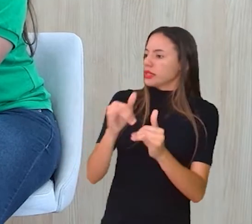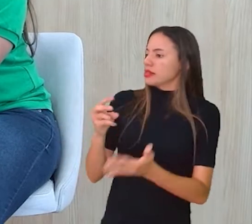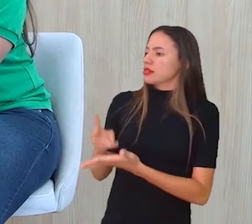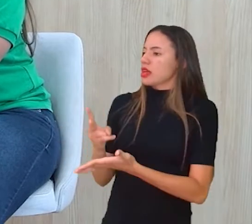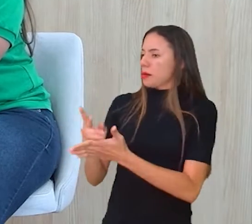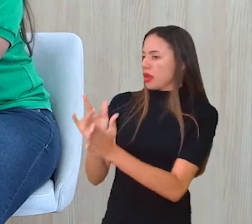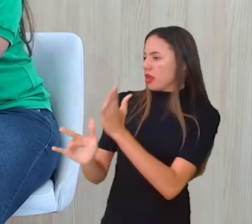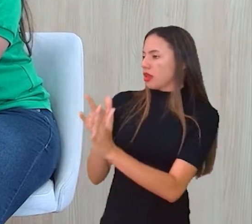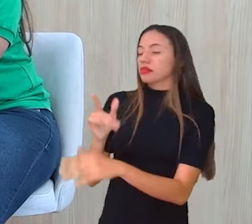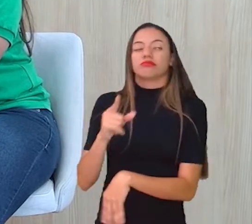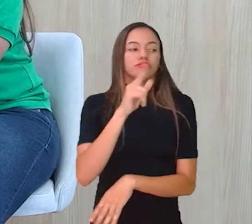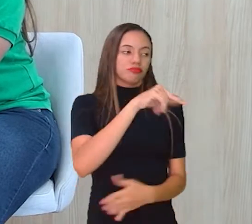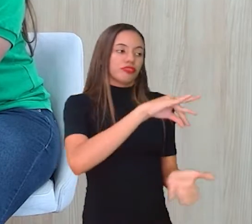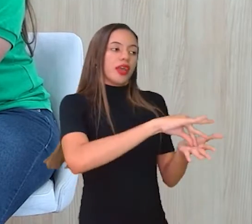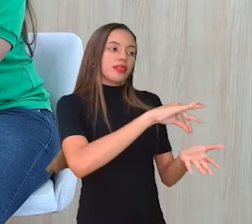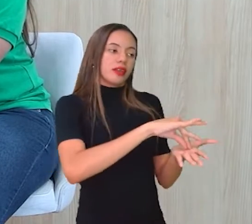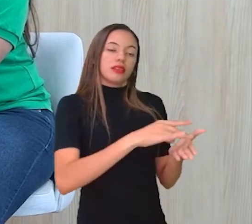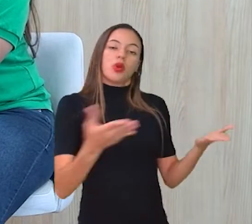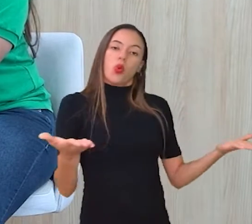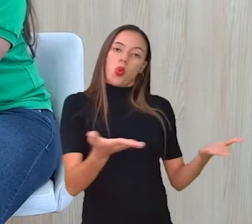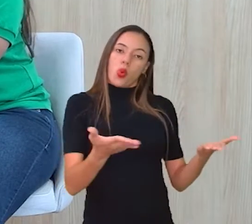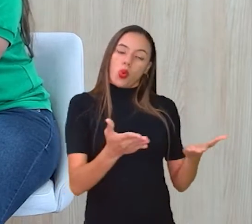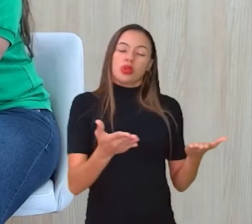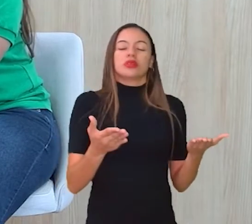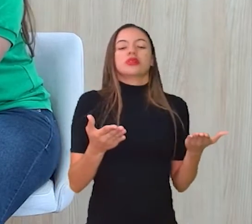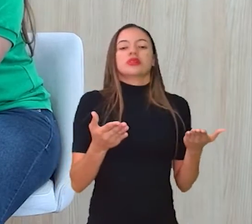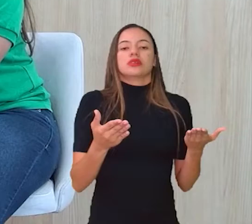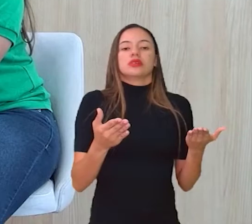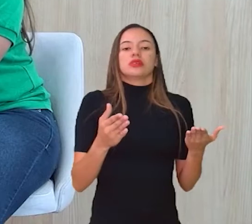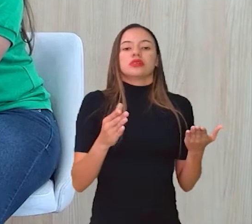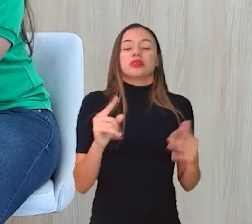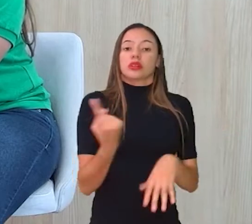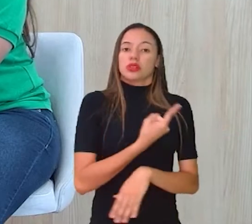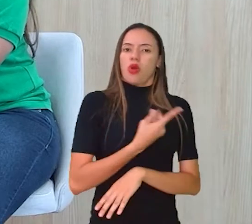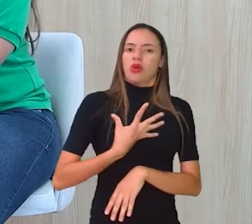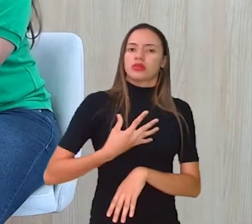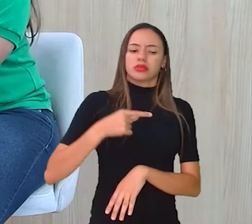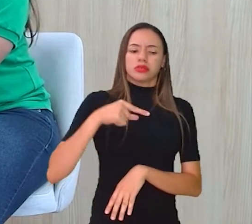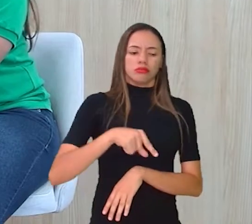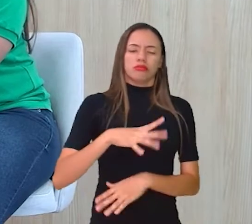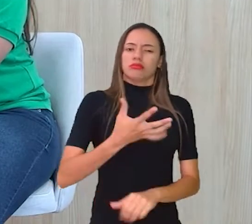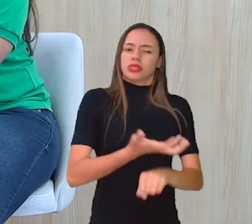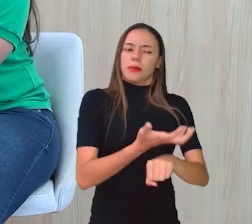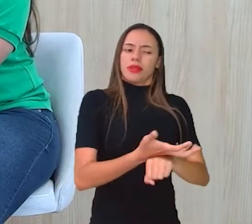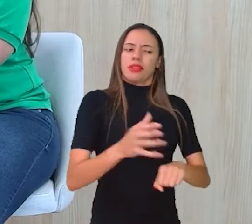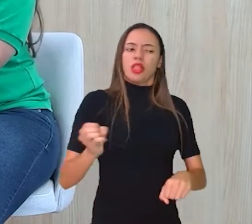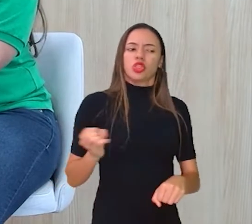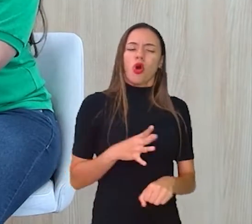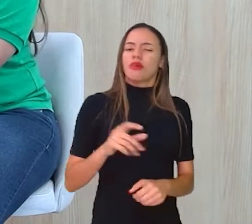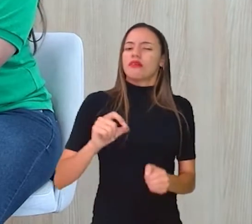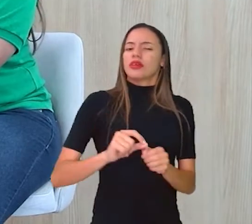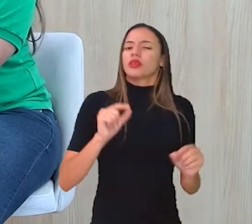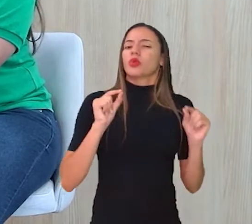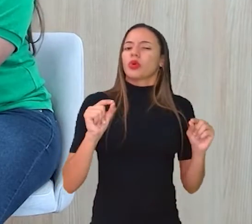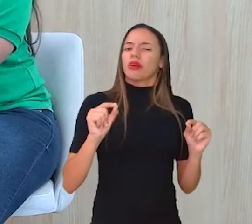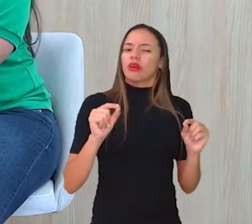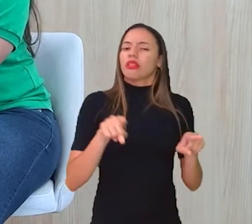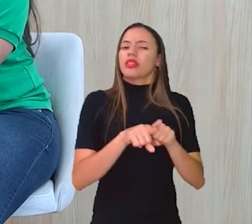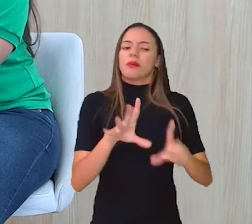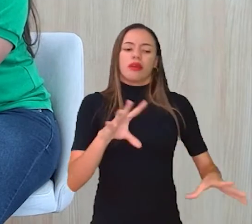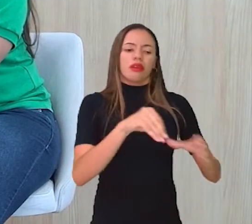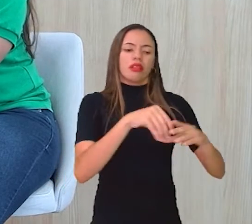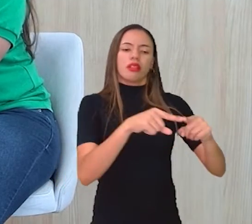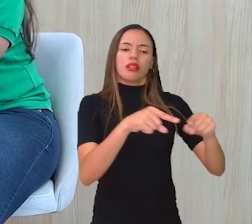que a gente está fazendo, hoje o que estamos fazendo aqui com essa nova disciplina, o que estamos fazendo aí em sala de aula